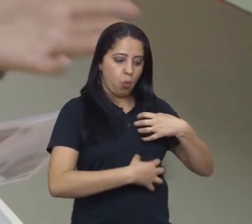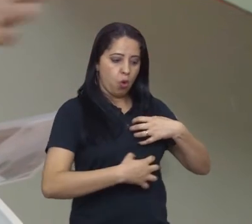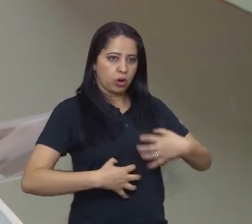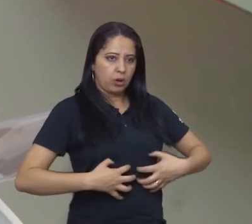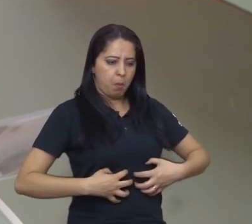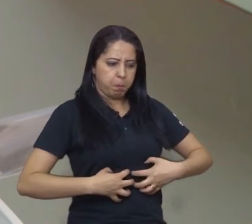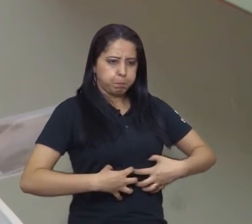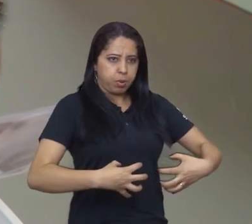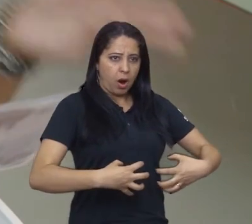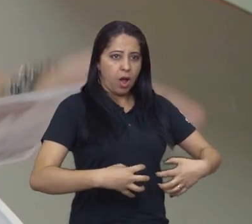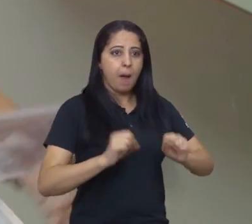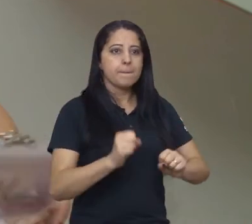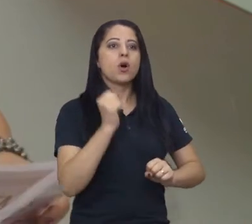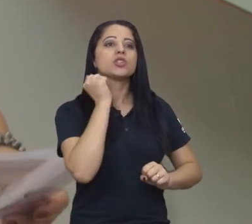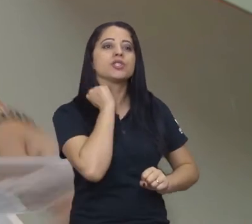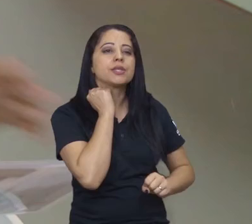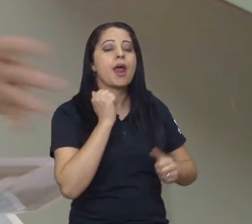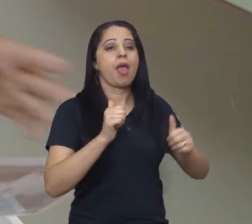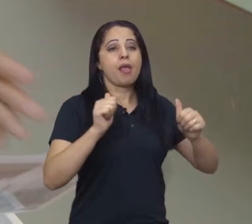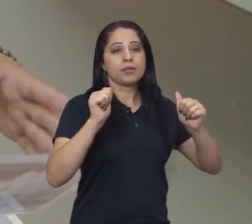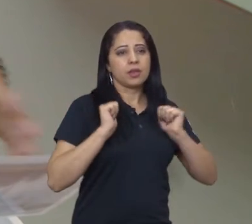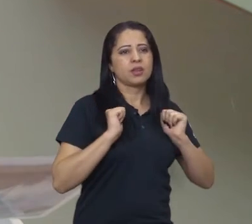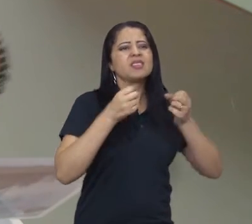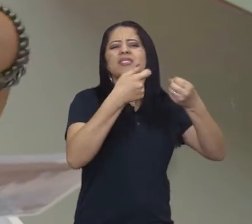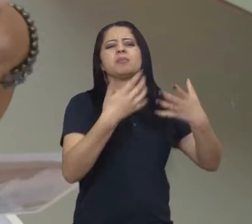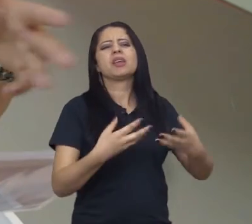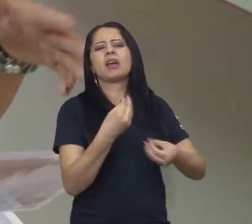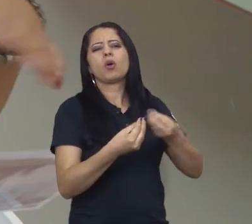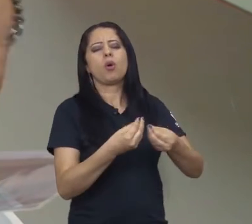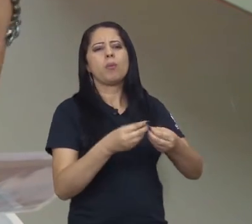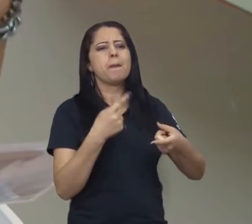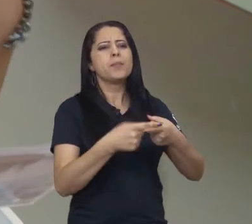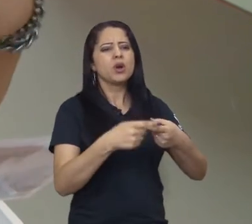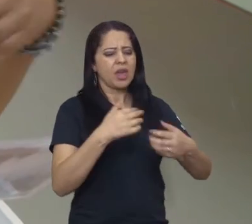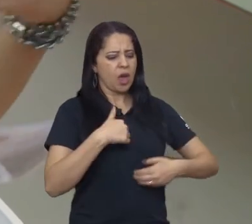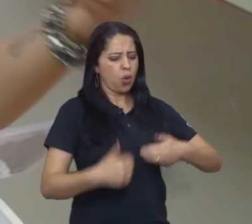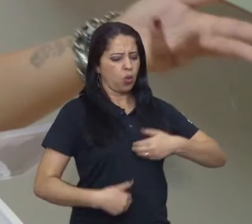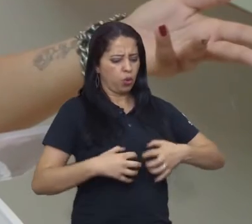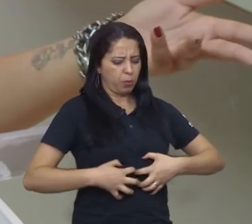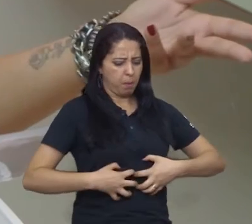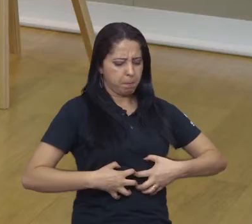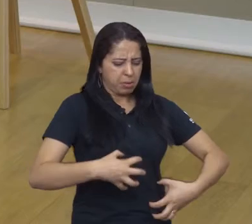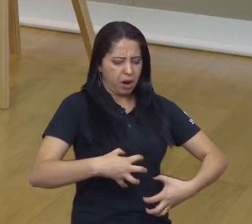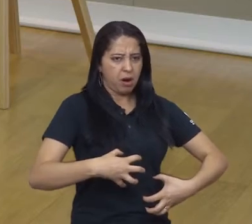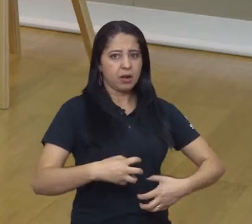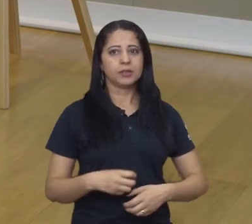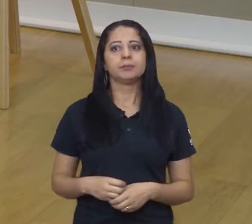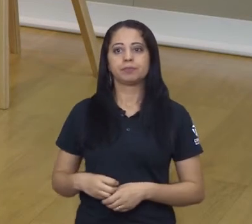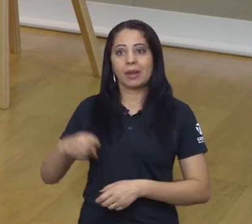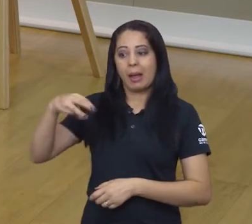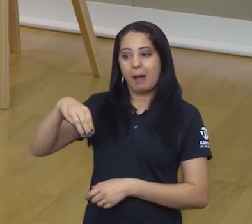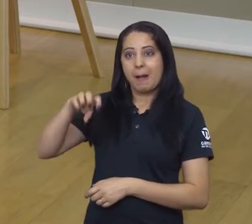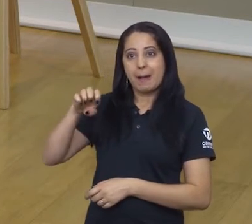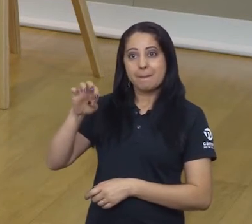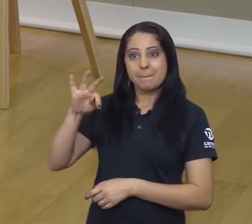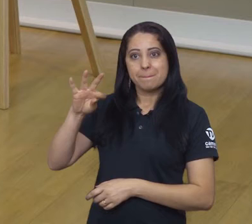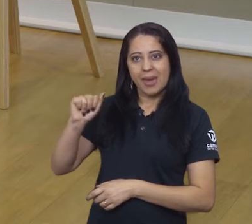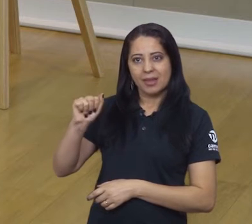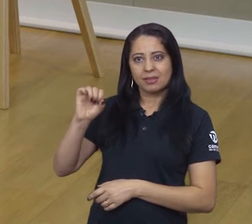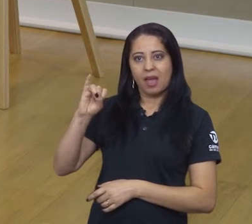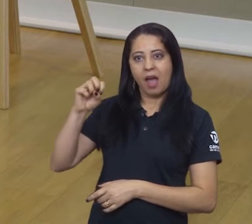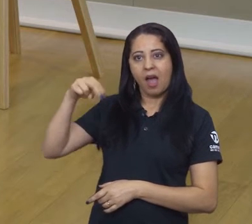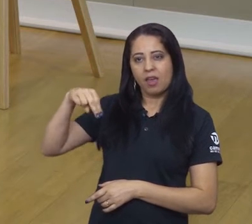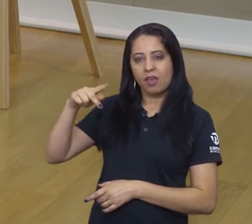ligação com estess sedentarismo então explica pra gente o que que é um organismo meta inflamado é meta seja pensa em algo